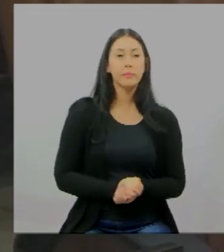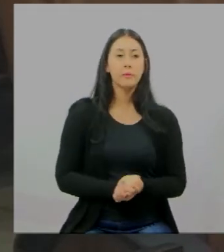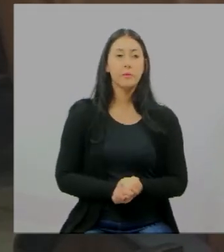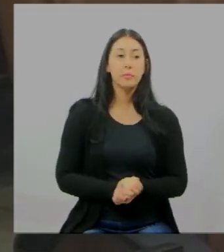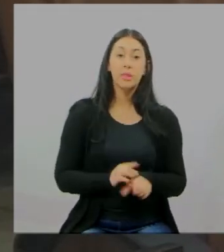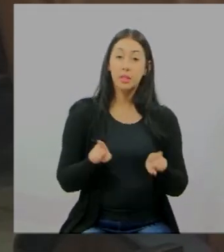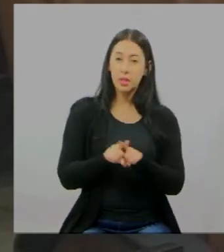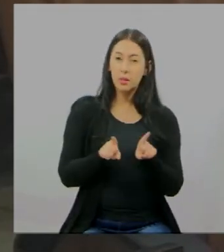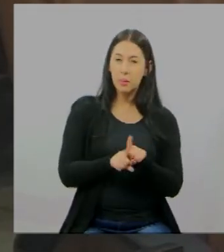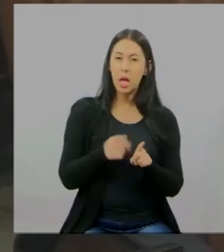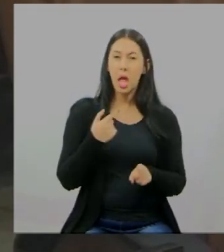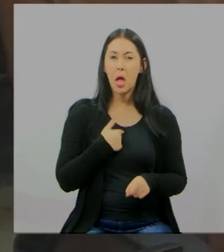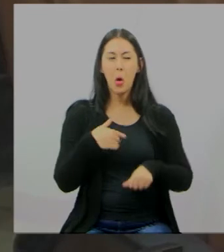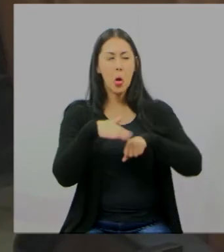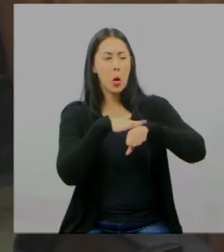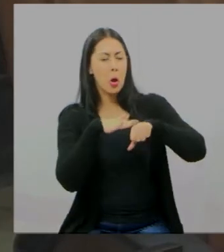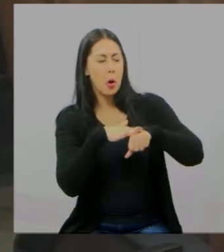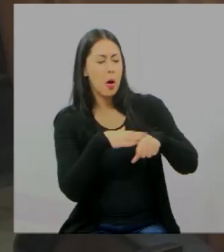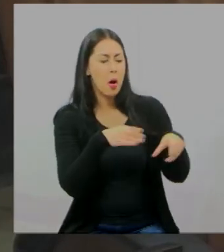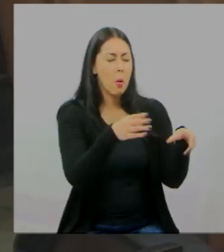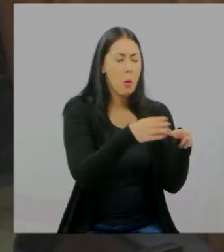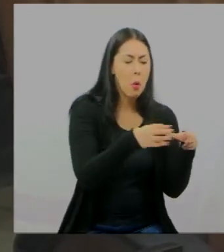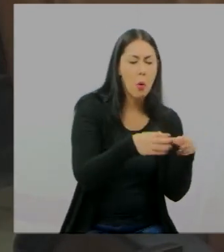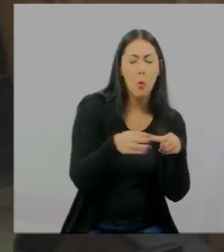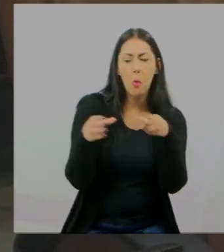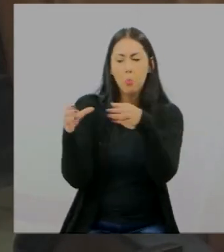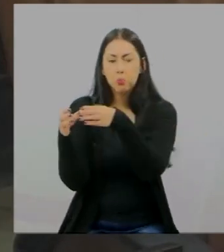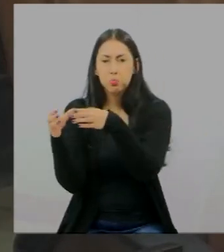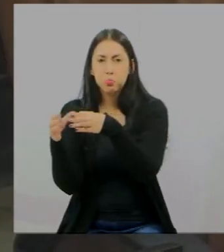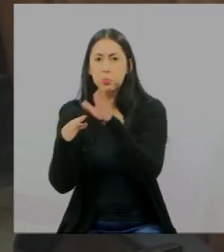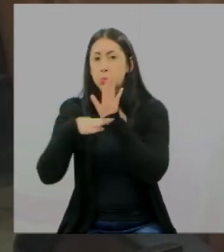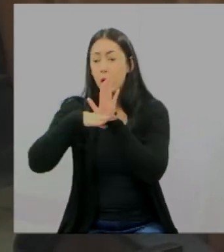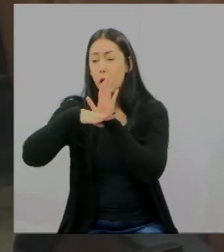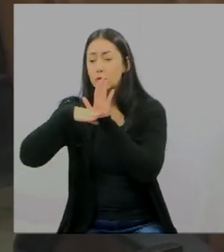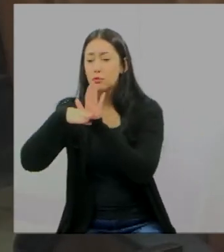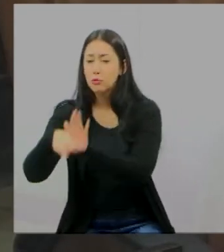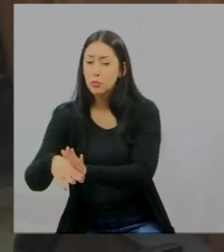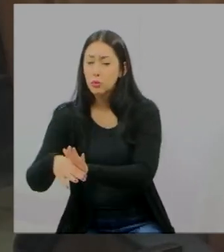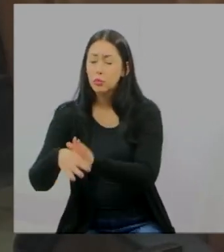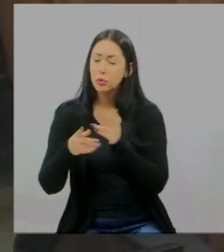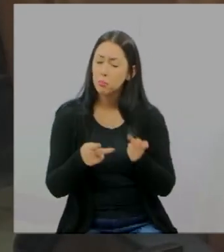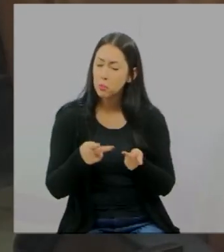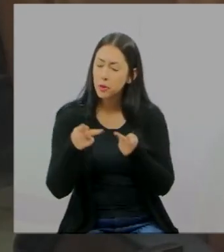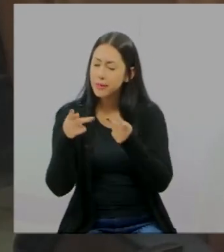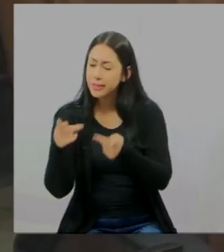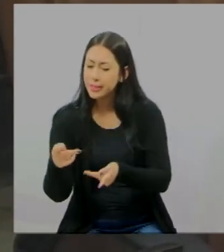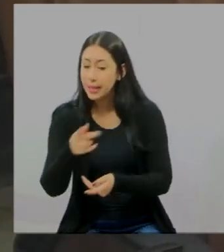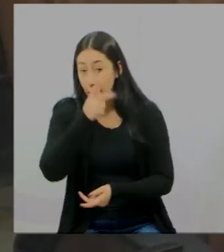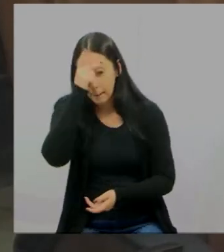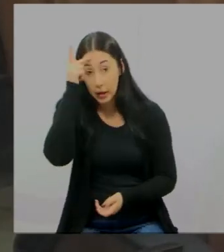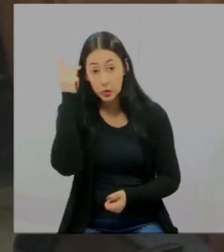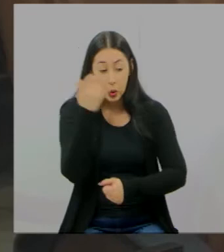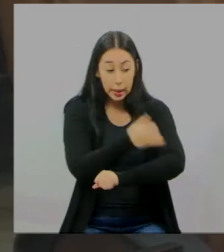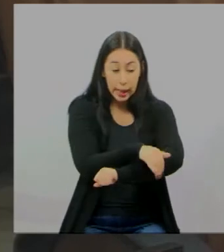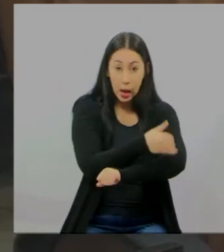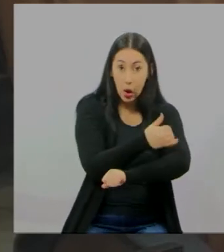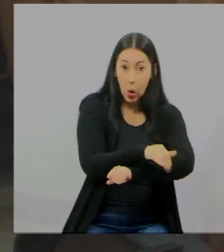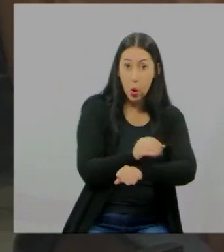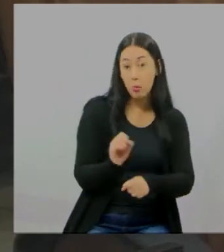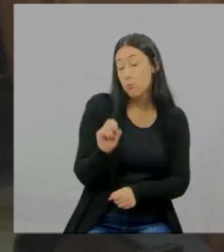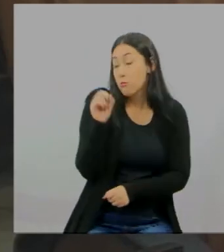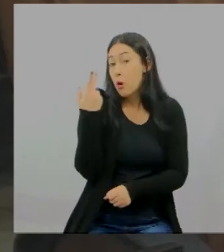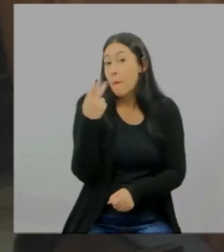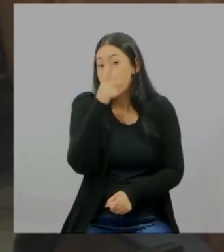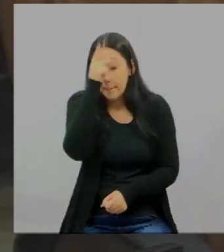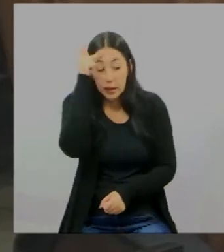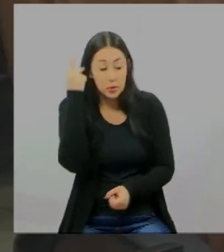proximidade com vários grupos que fazem essa ação social de acolhimento, visita aos moradores de rua ou pessoas em situação